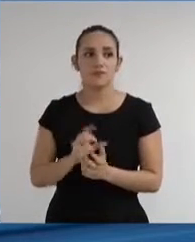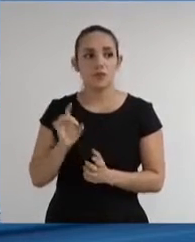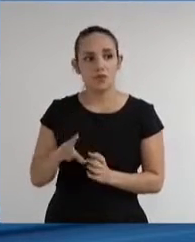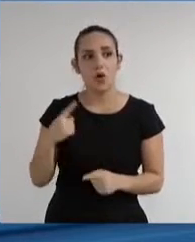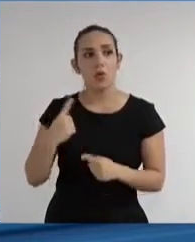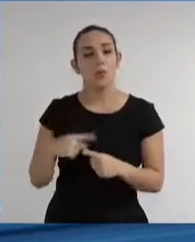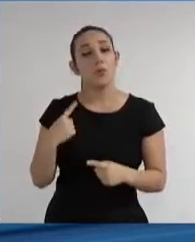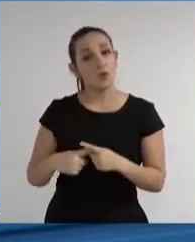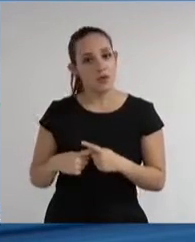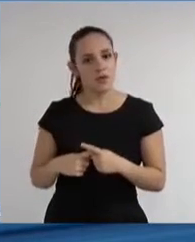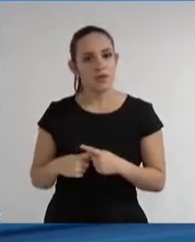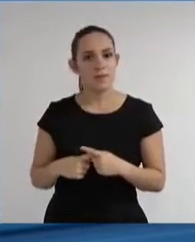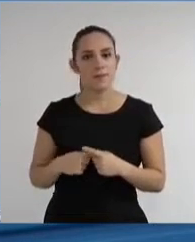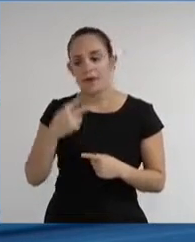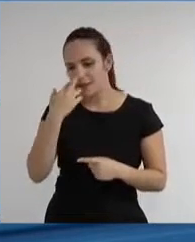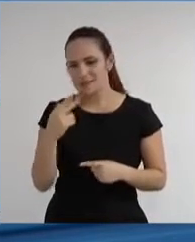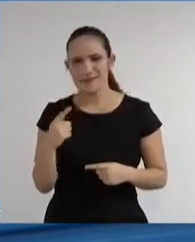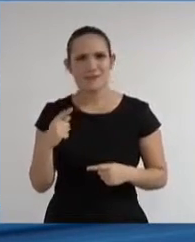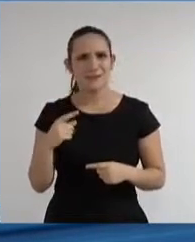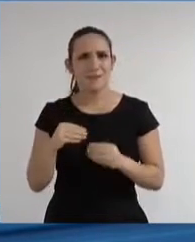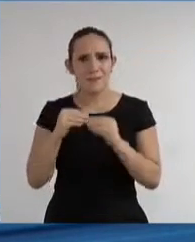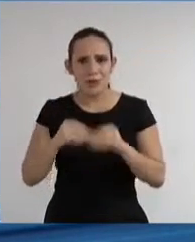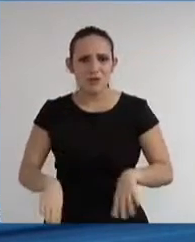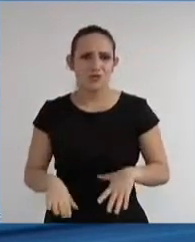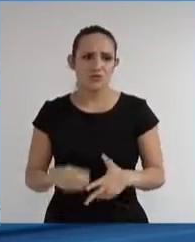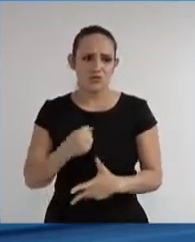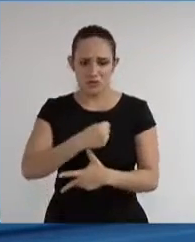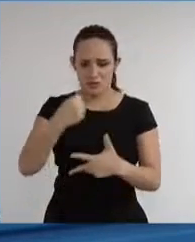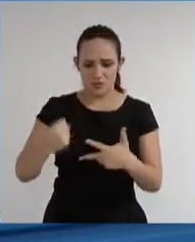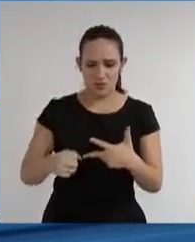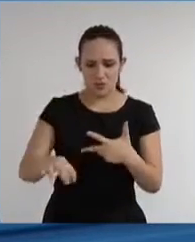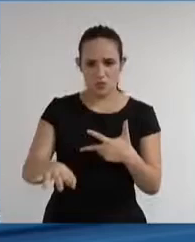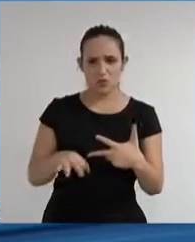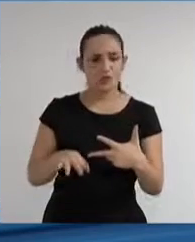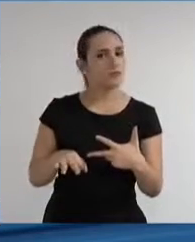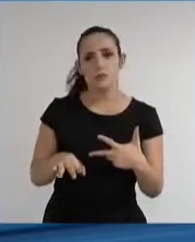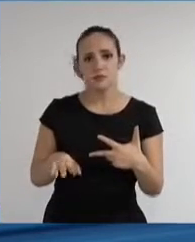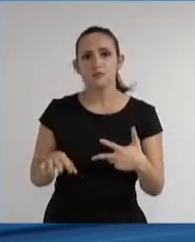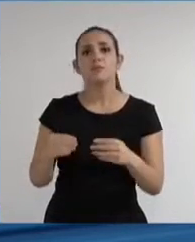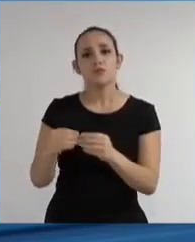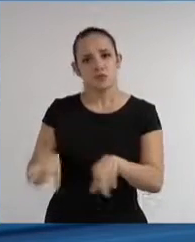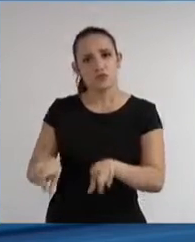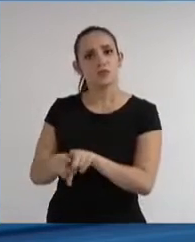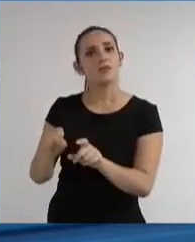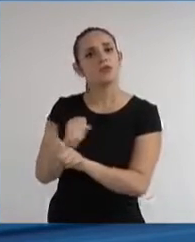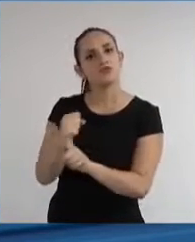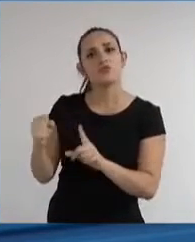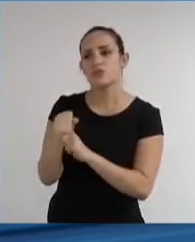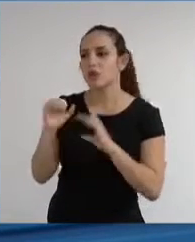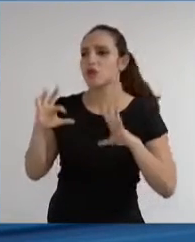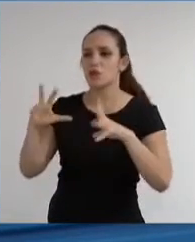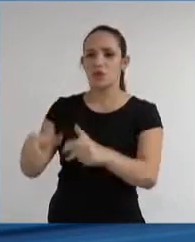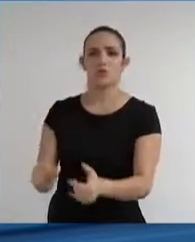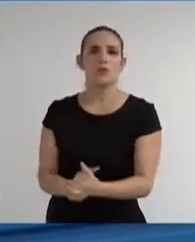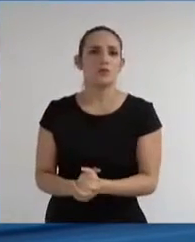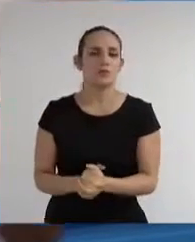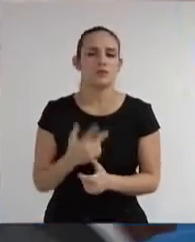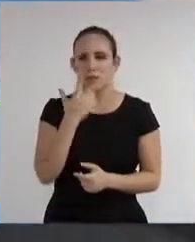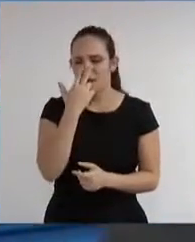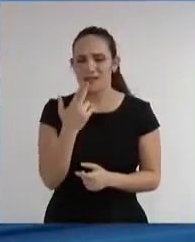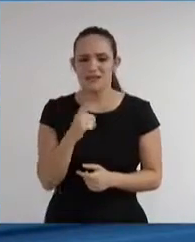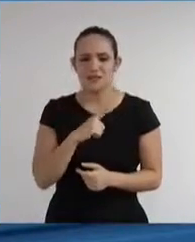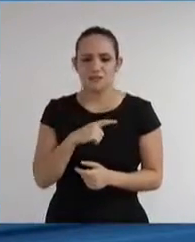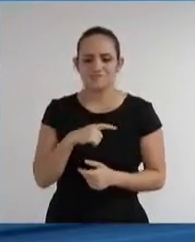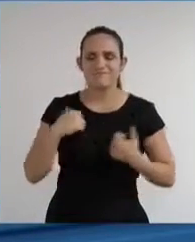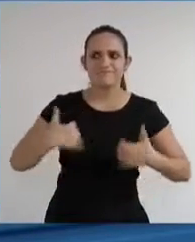para o poder que está sendo agredido, isso é ruim para a sociedade como um todo, porque cria